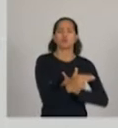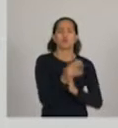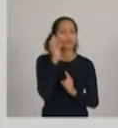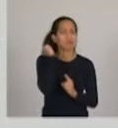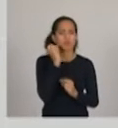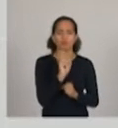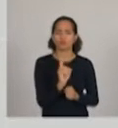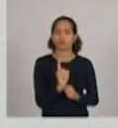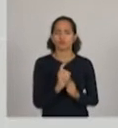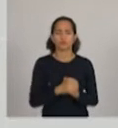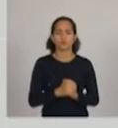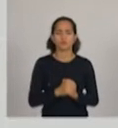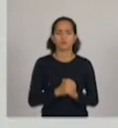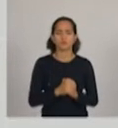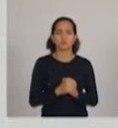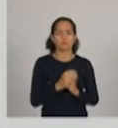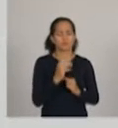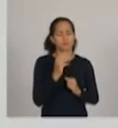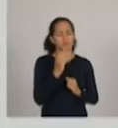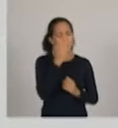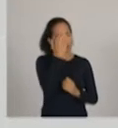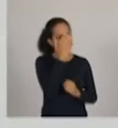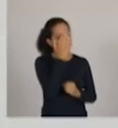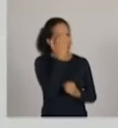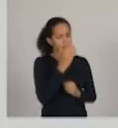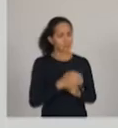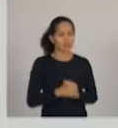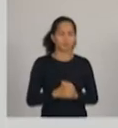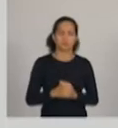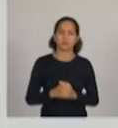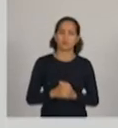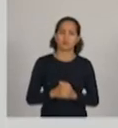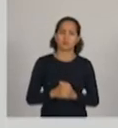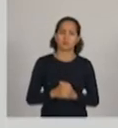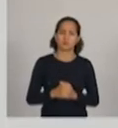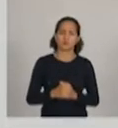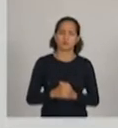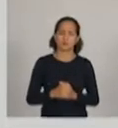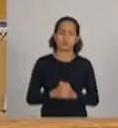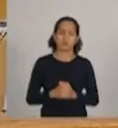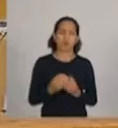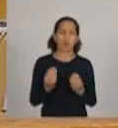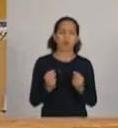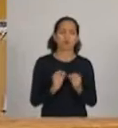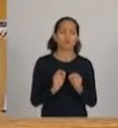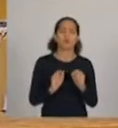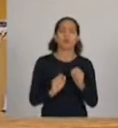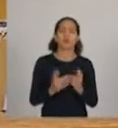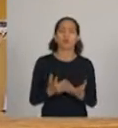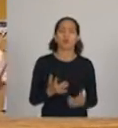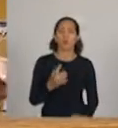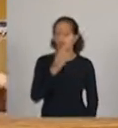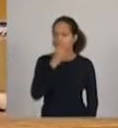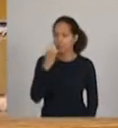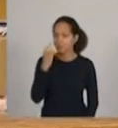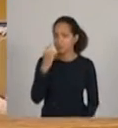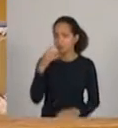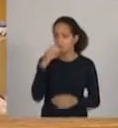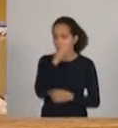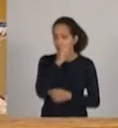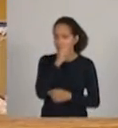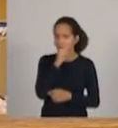Obrigado, deputado Teodorico. Como é que faz aí? Capitão, por gentileza, eu